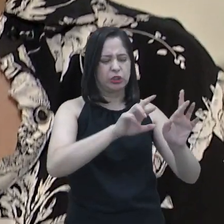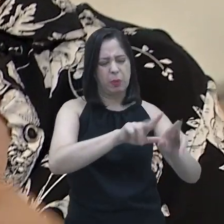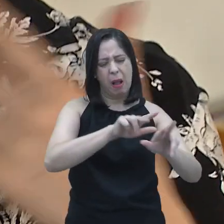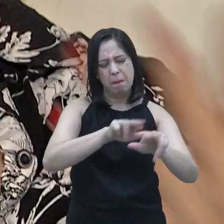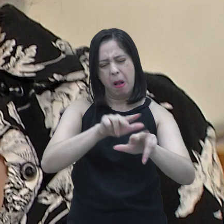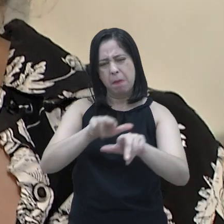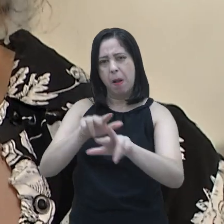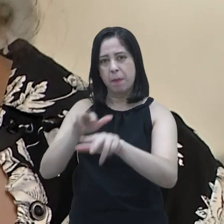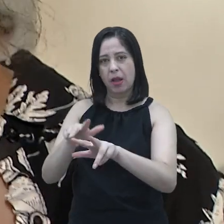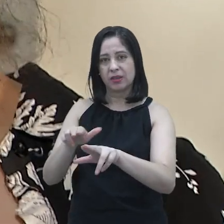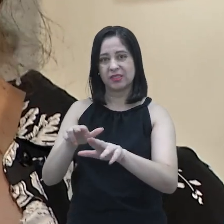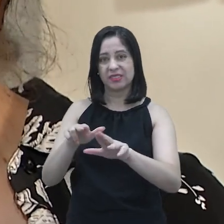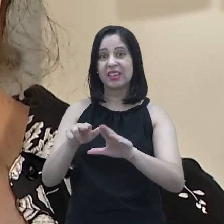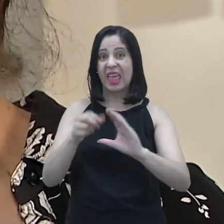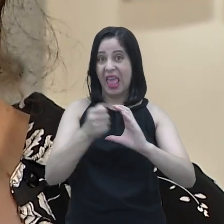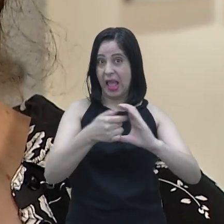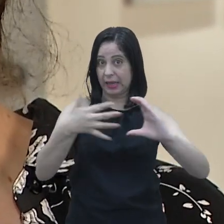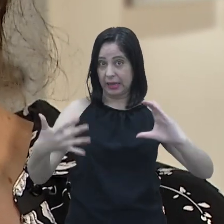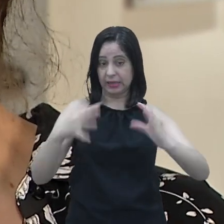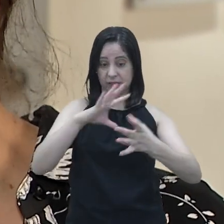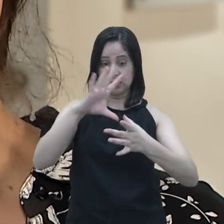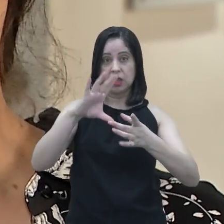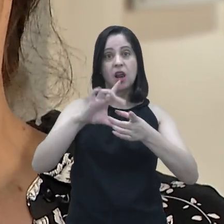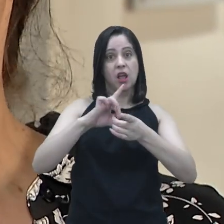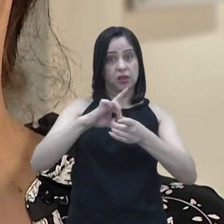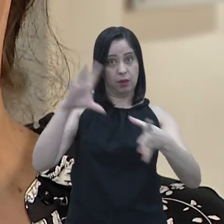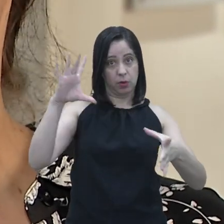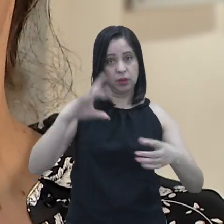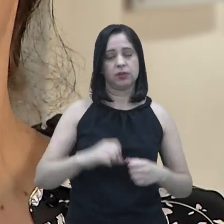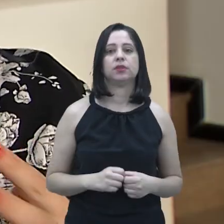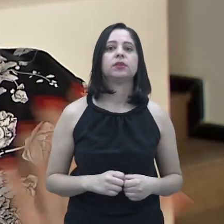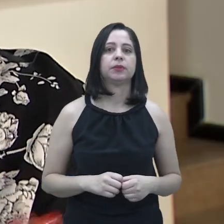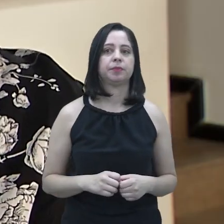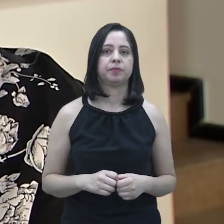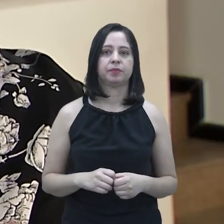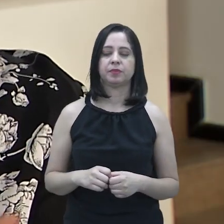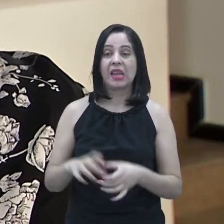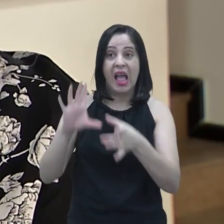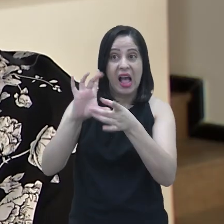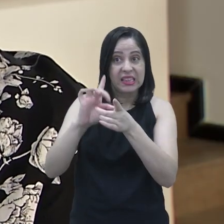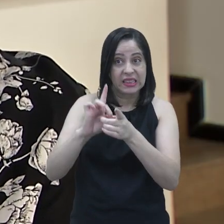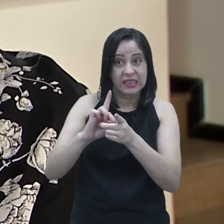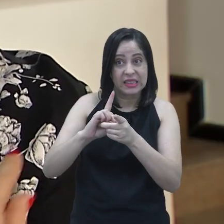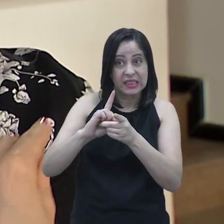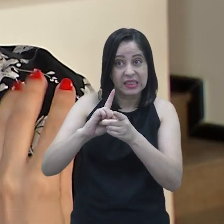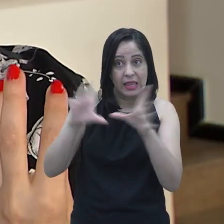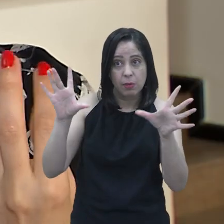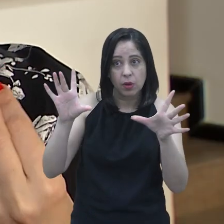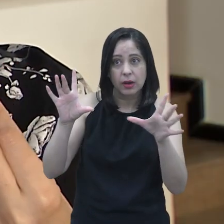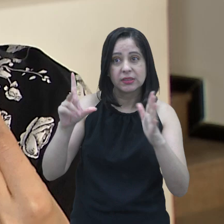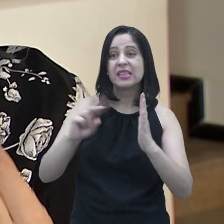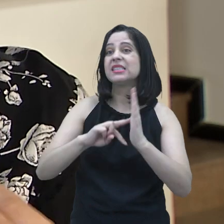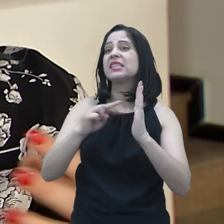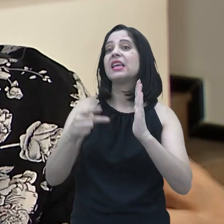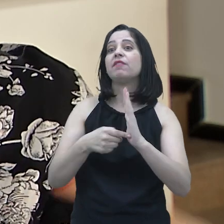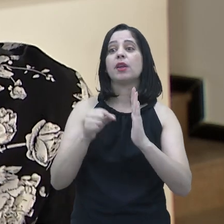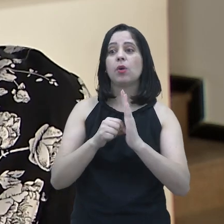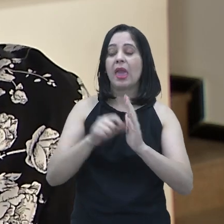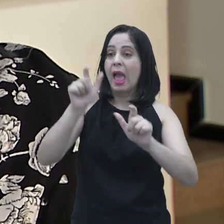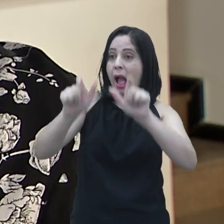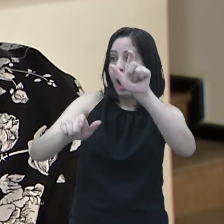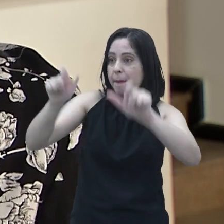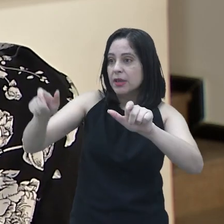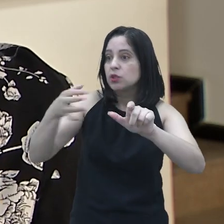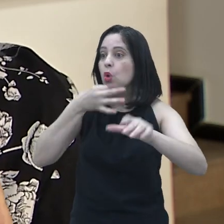quando há ideias em comum entre eles, é uma característica da democracia. A democracia ela se faz da gente conseguir